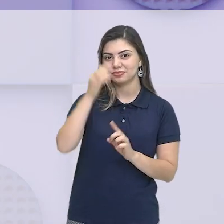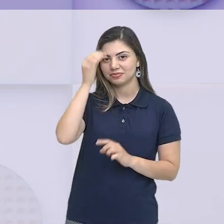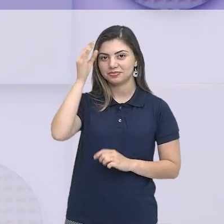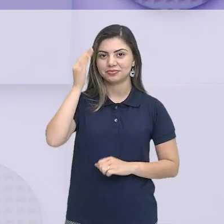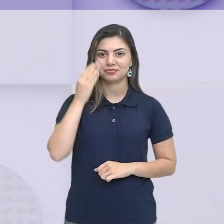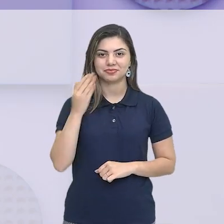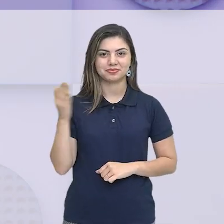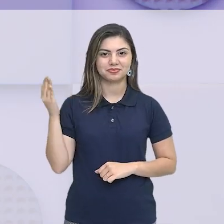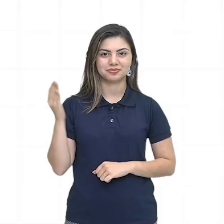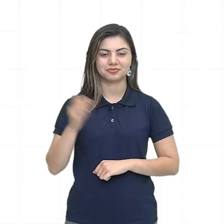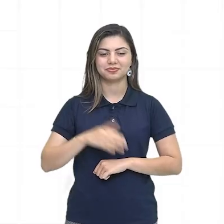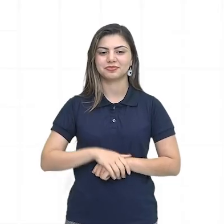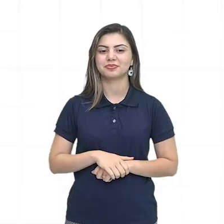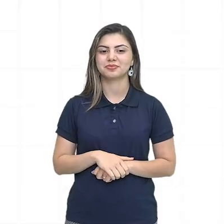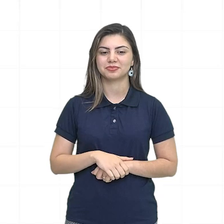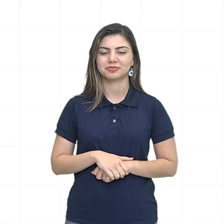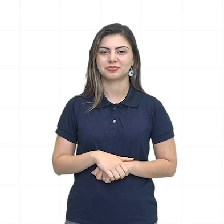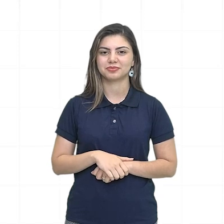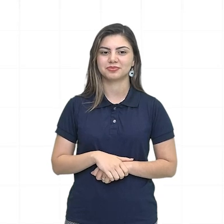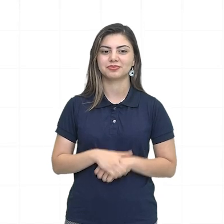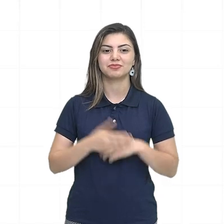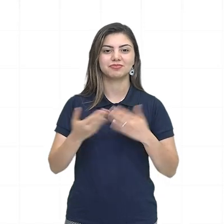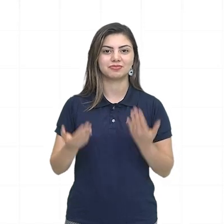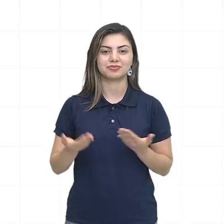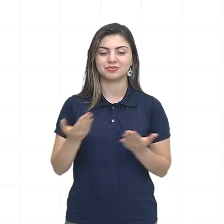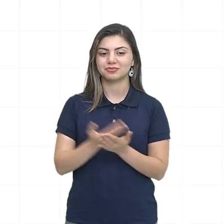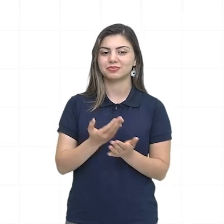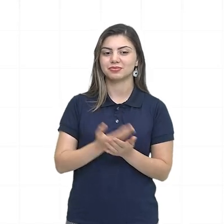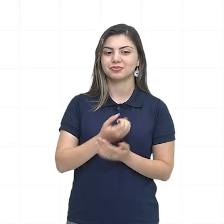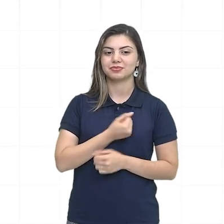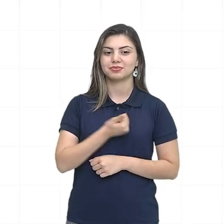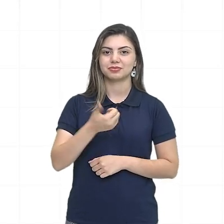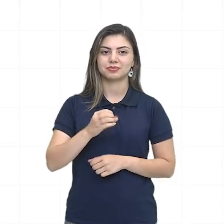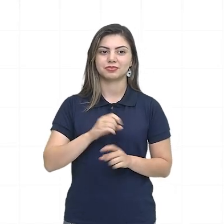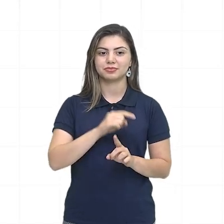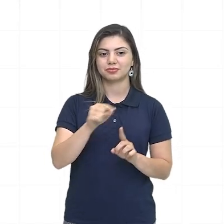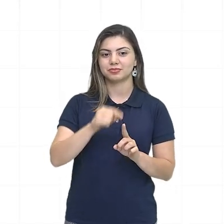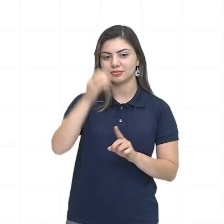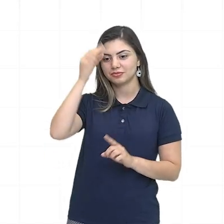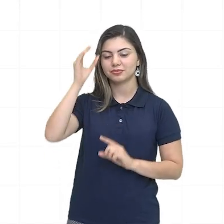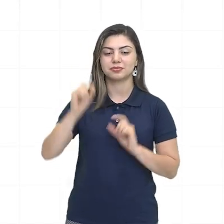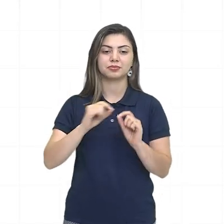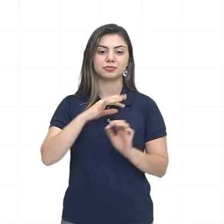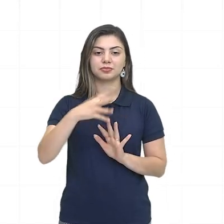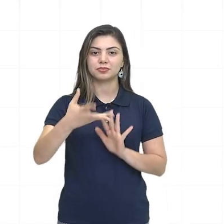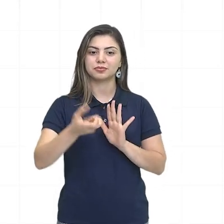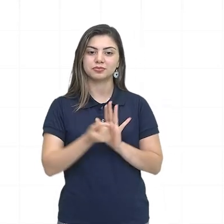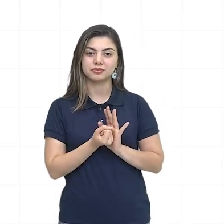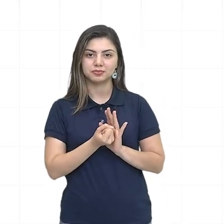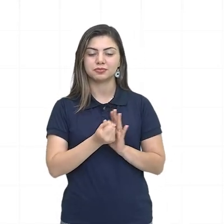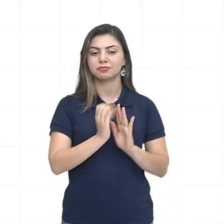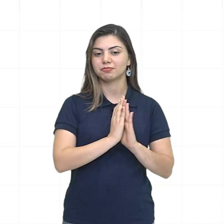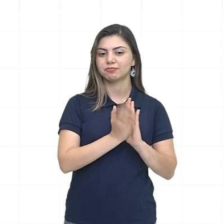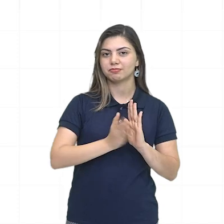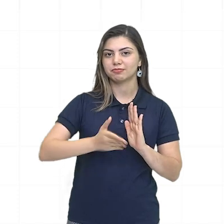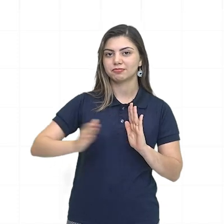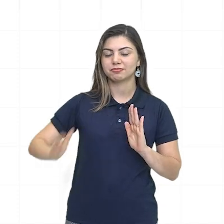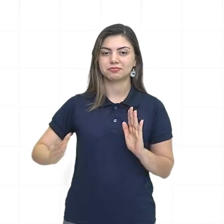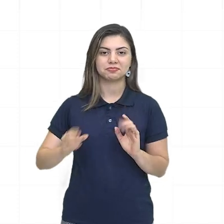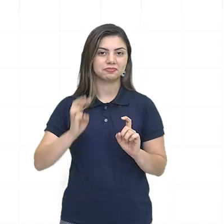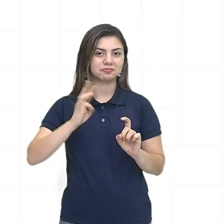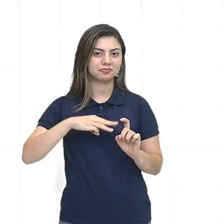de conhecimento. Vamos lá. Aula de número 10, objeto de conhecimento, símbolos, ritos